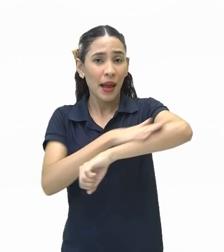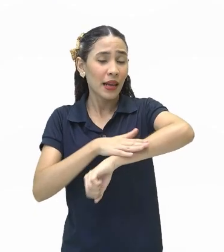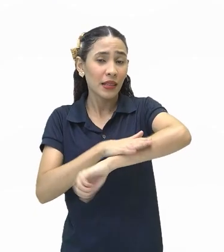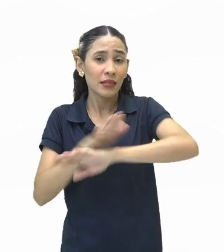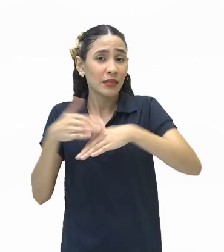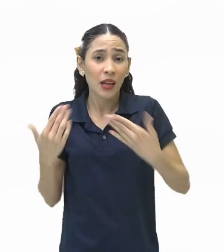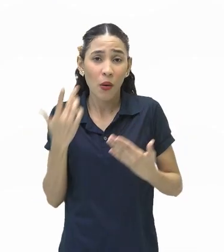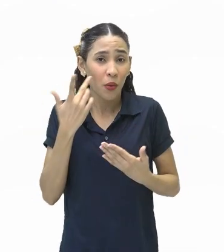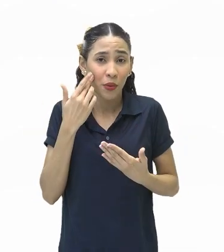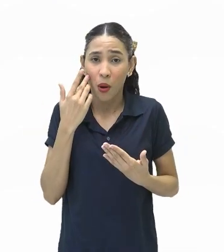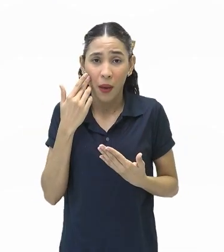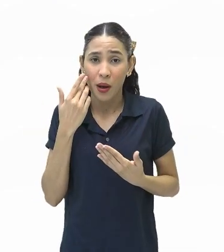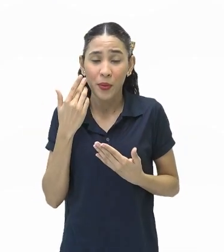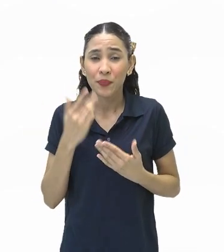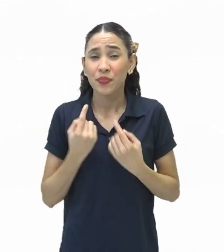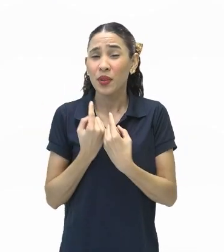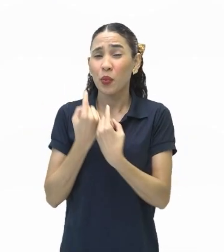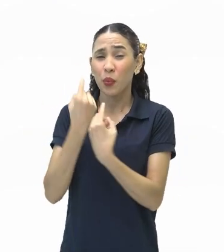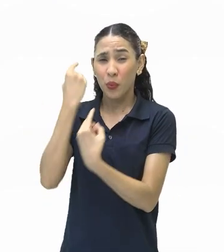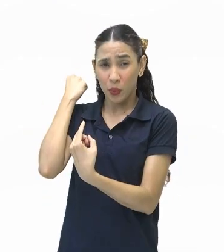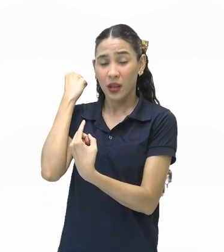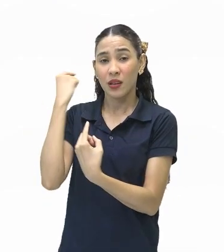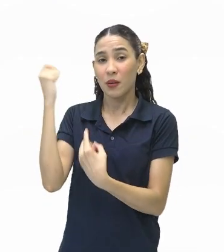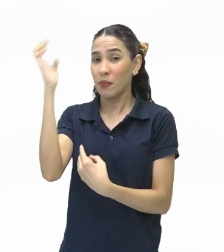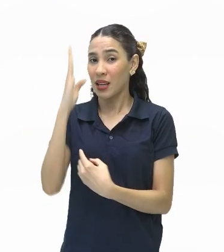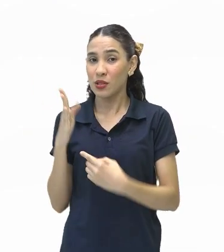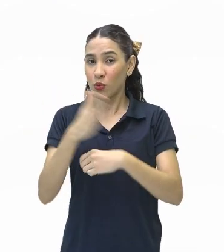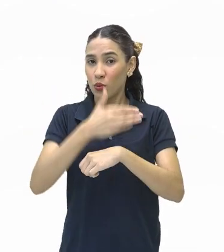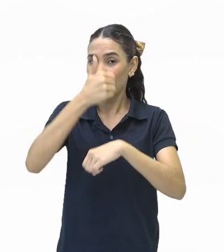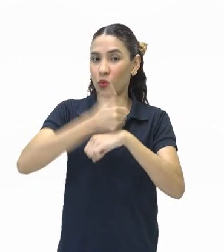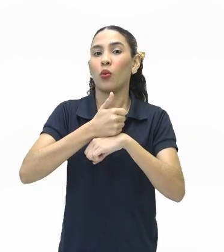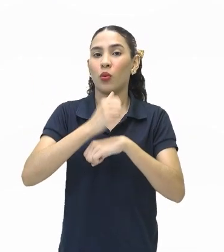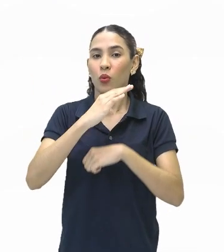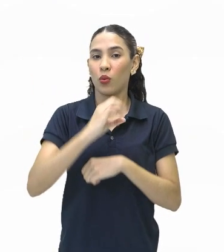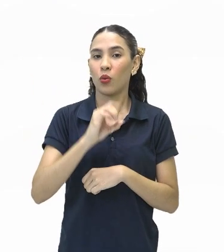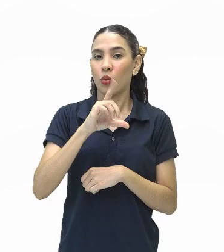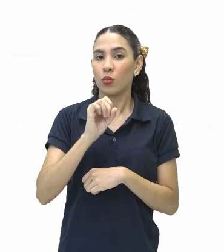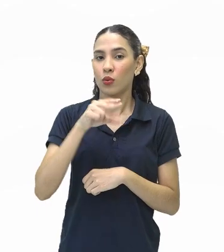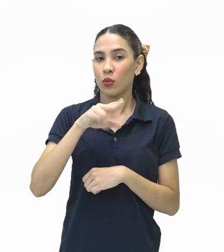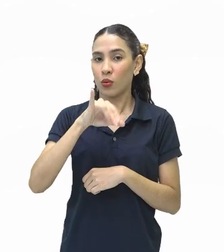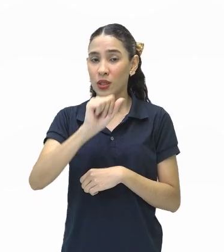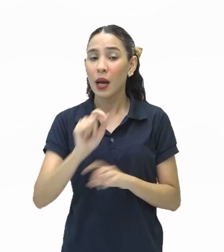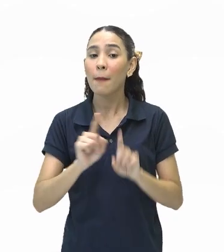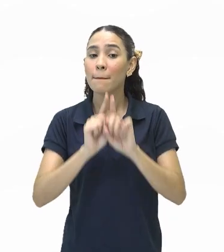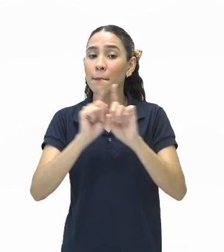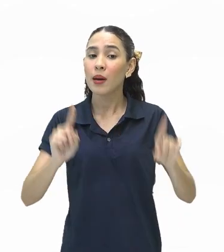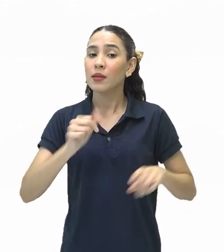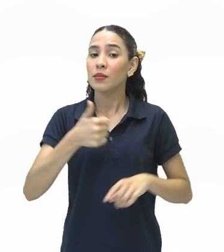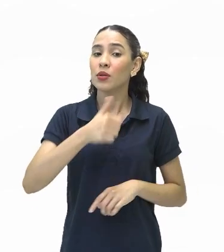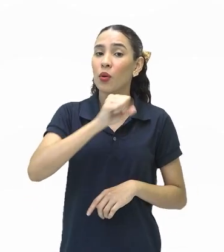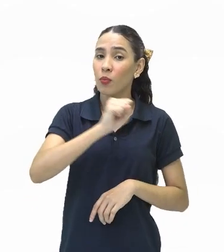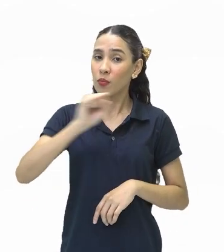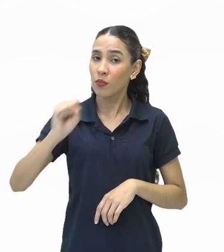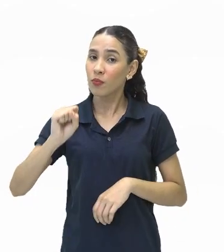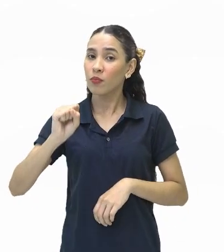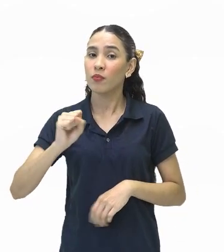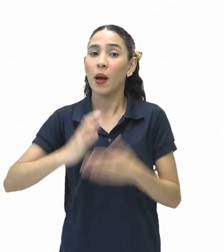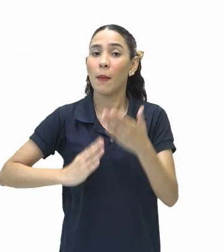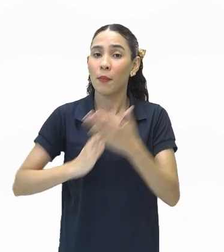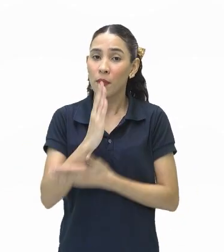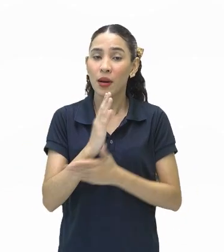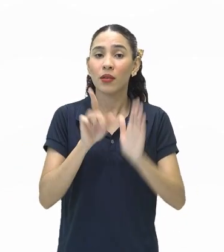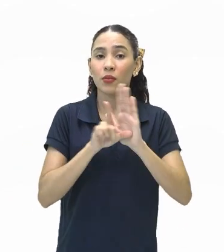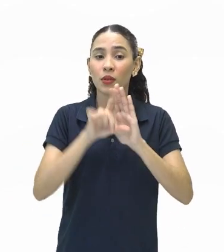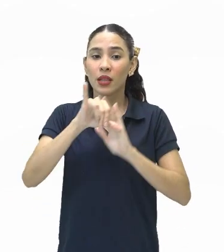algo natural, lá no início, no Brasil colônia. Em 1888, foi promulgada a